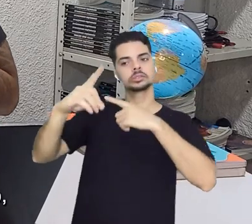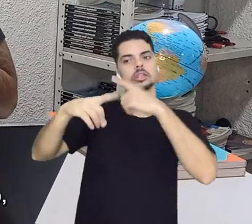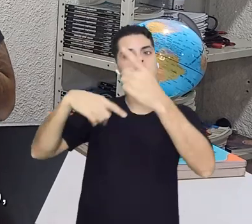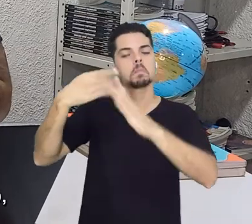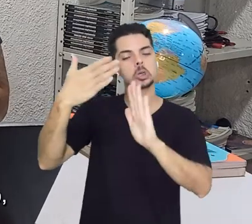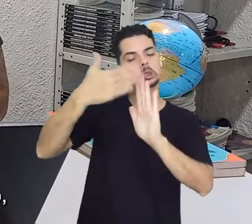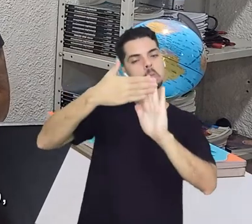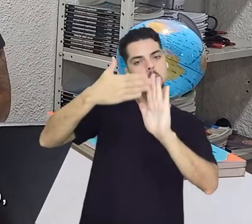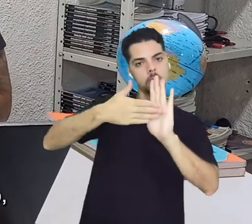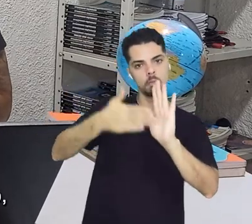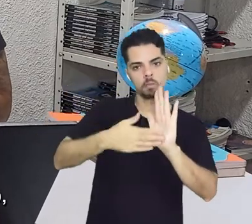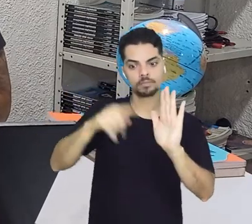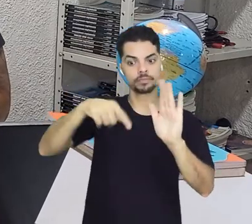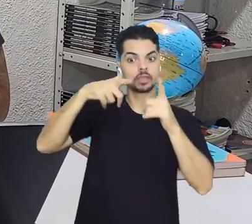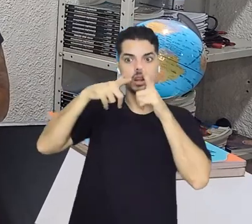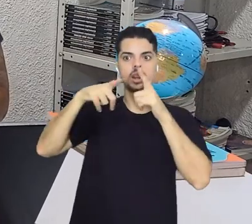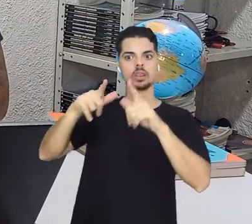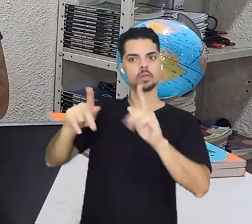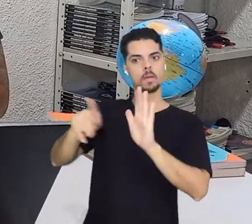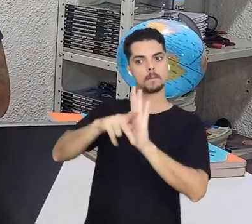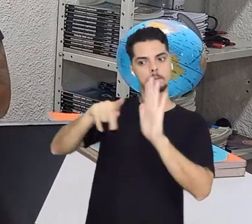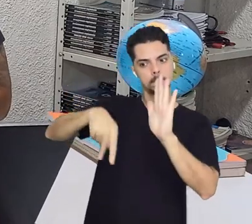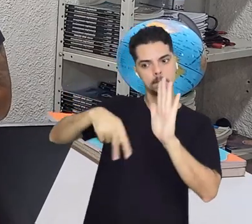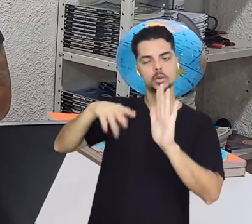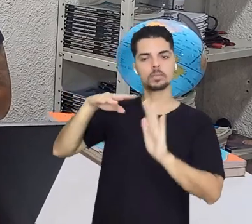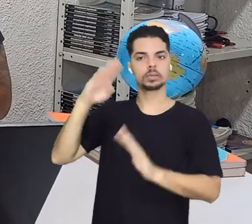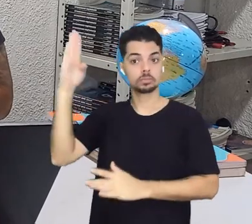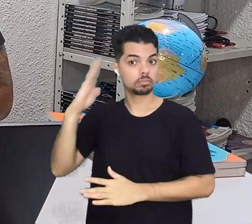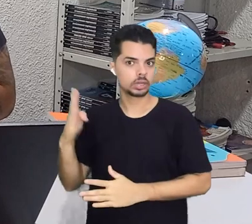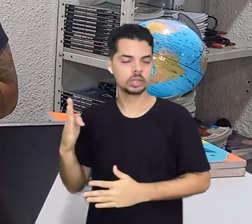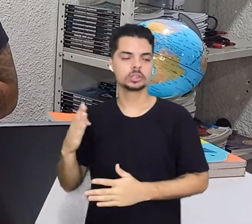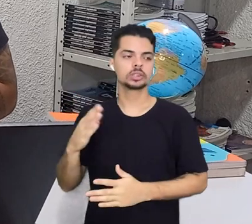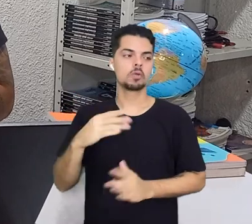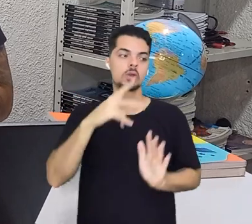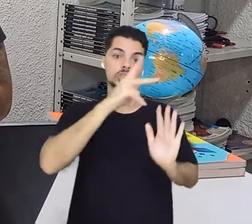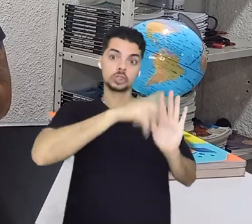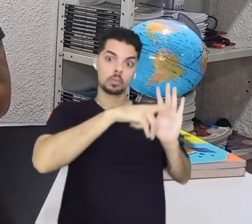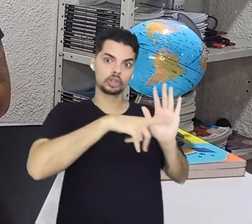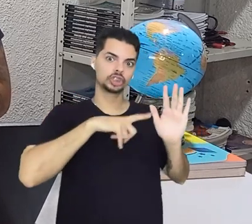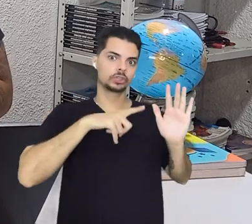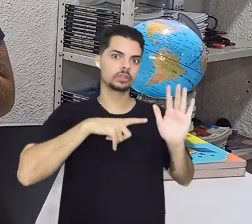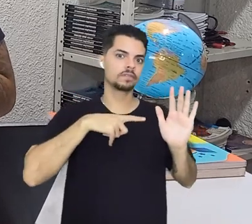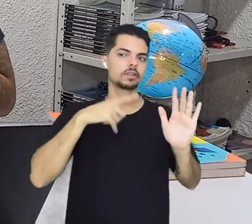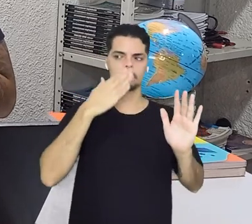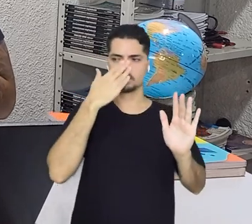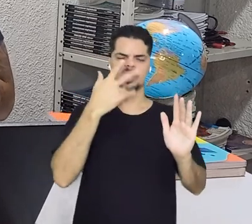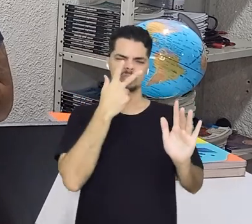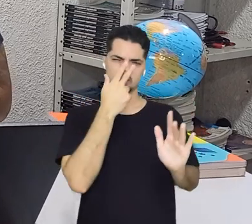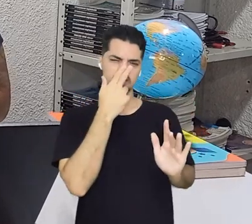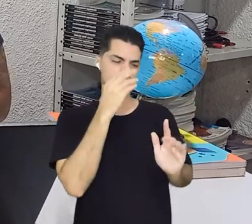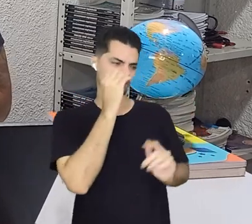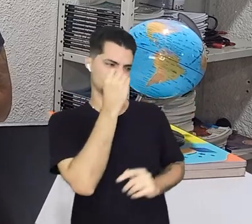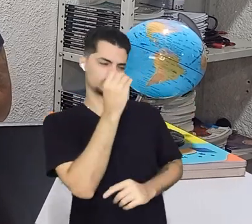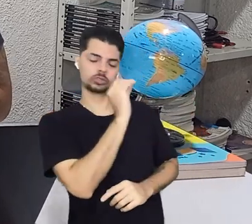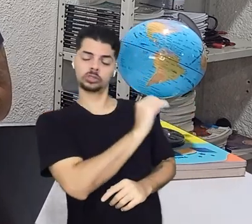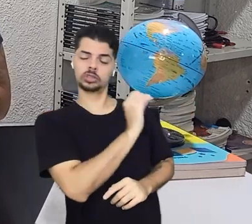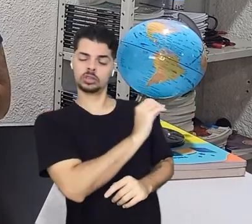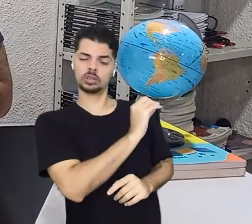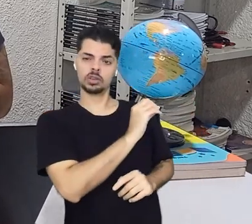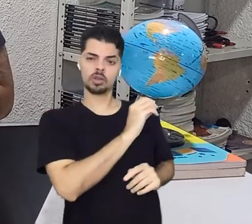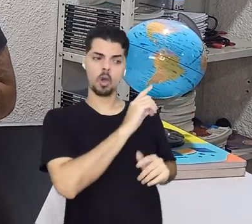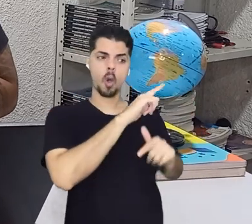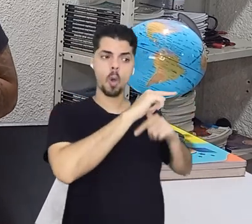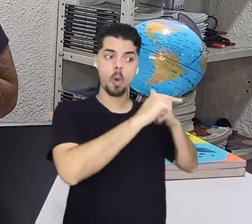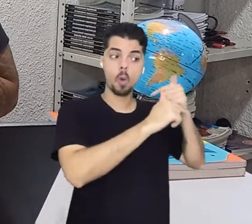que fosse, se tornasse padrão, esse projeto acaba por ignorar outras formas de expressões humanas